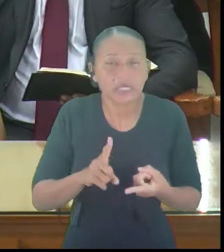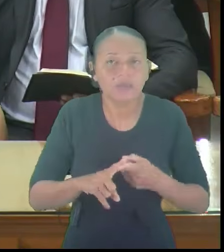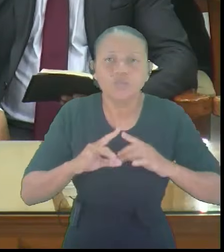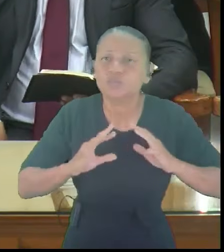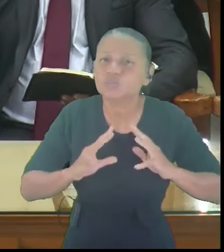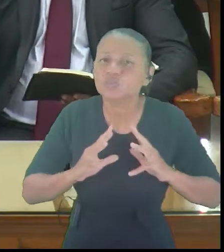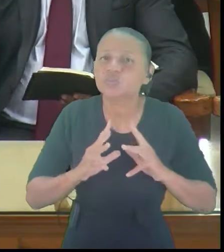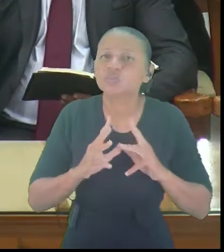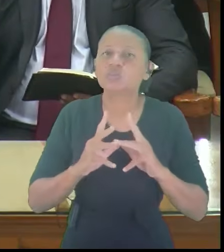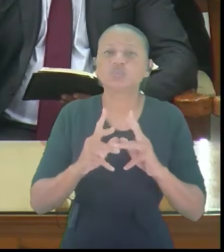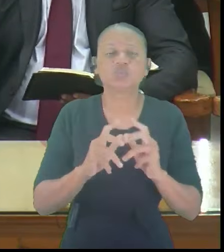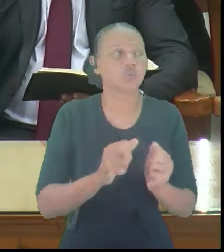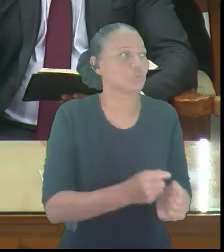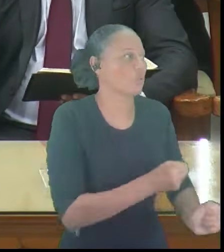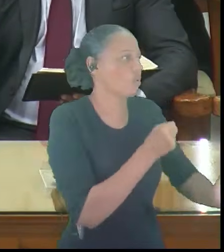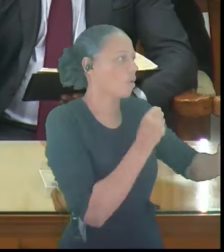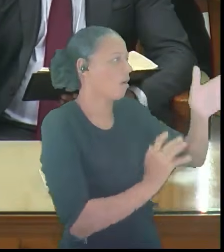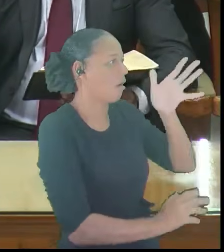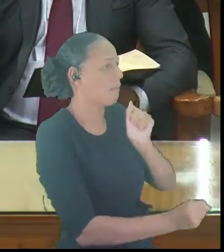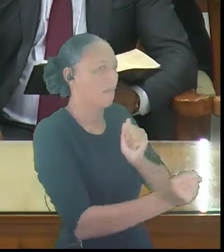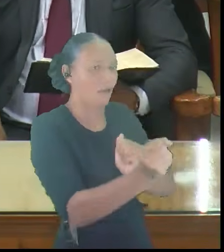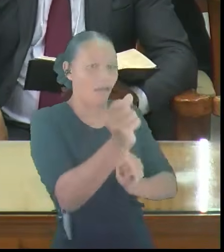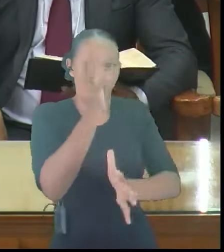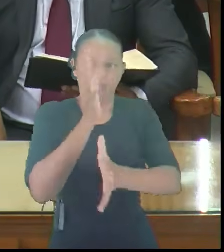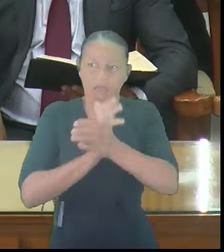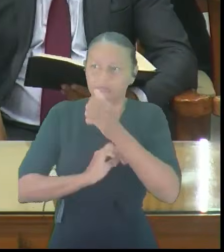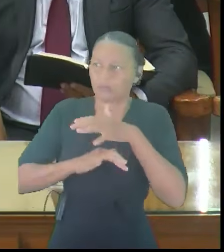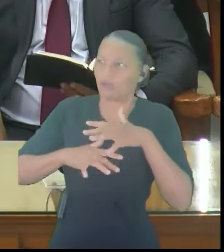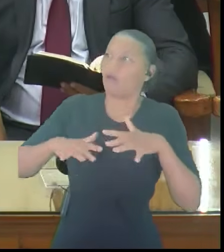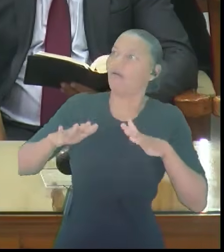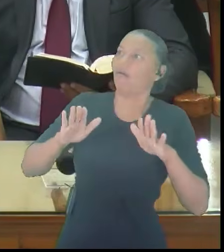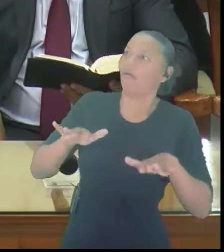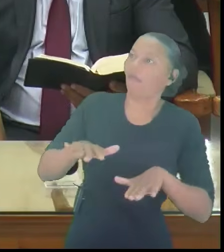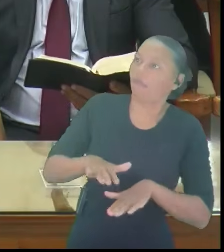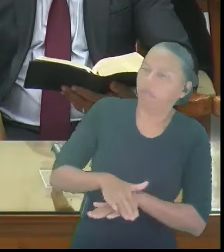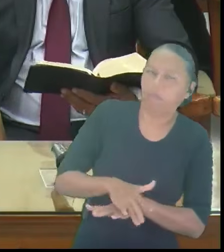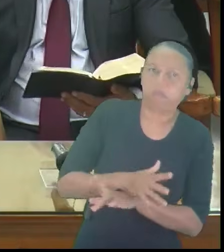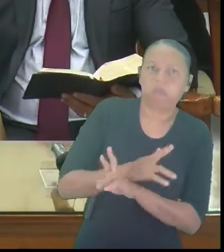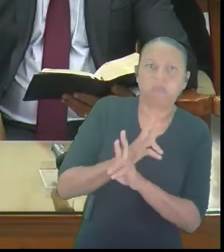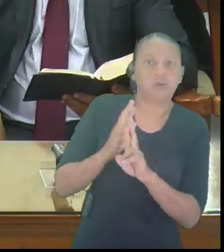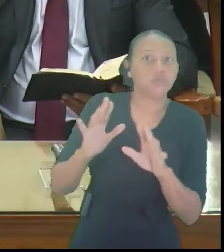todos os que ouviram essas coisas.